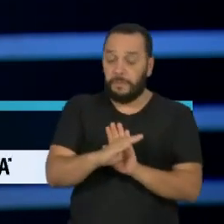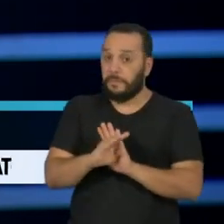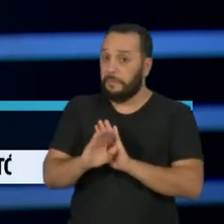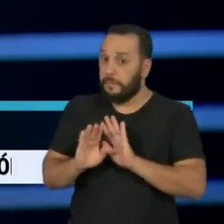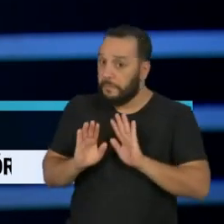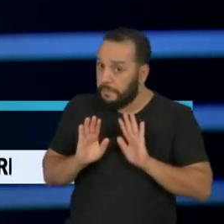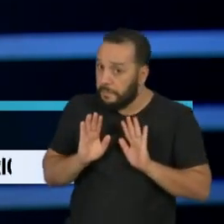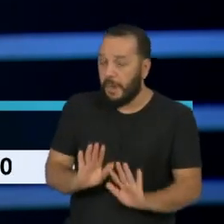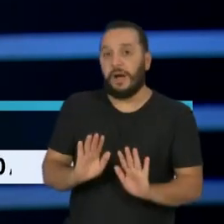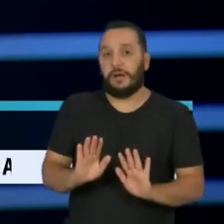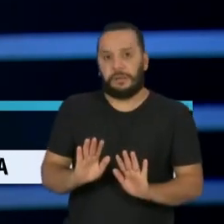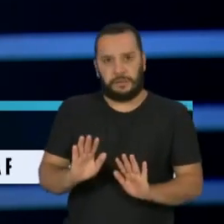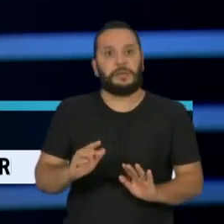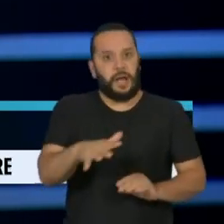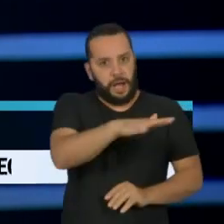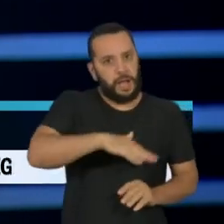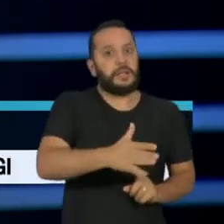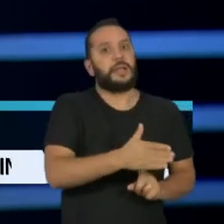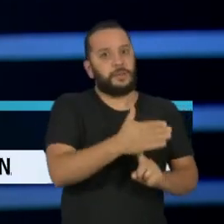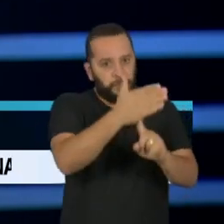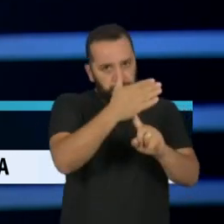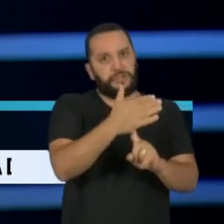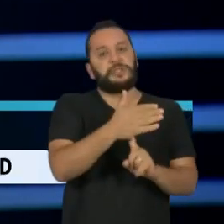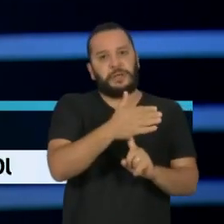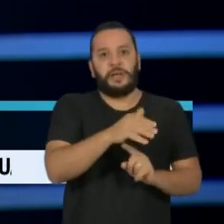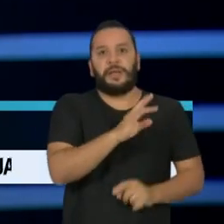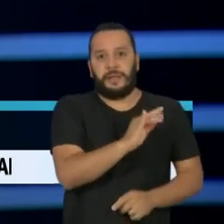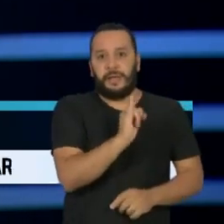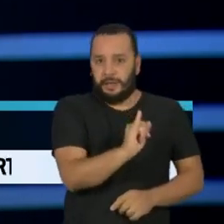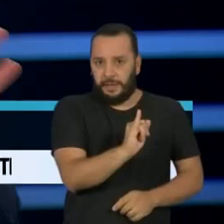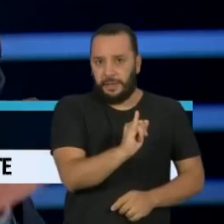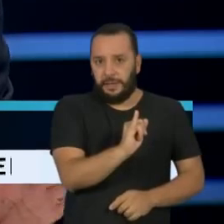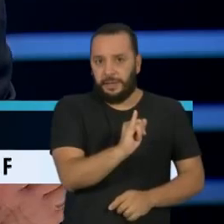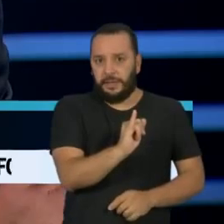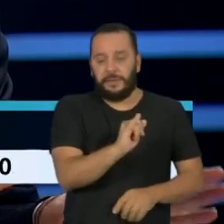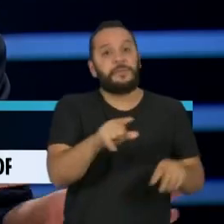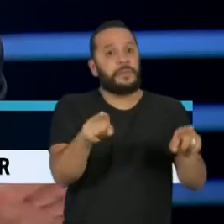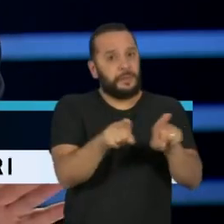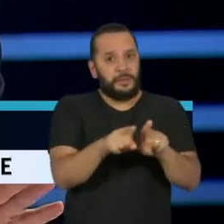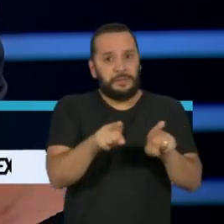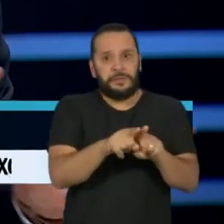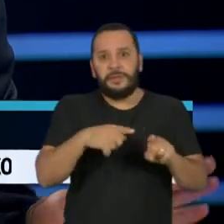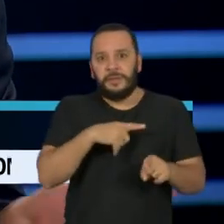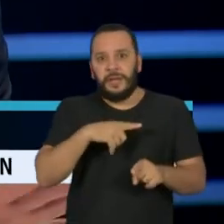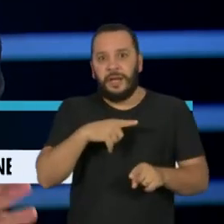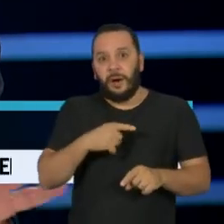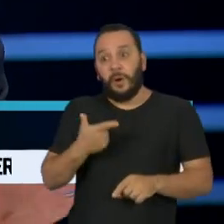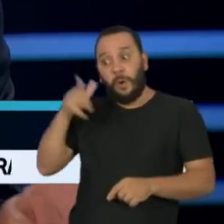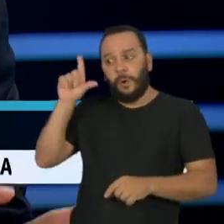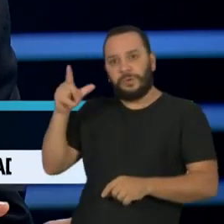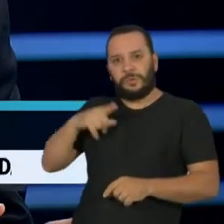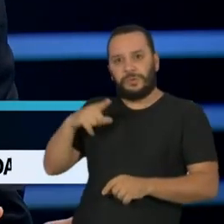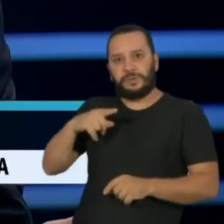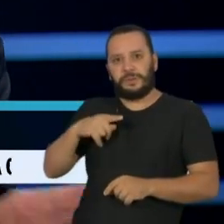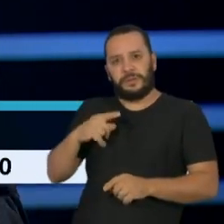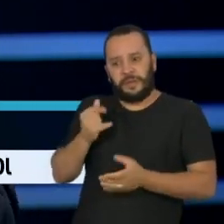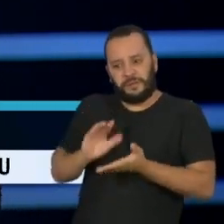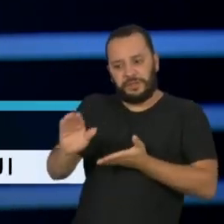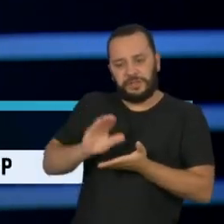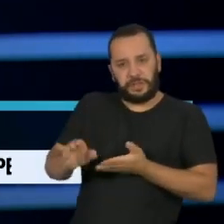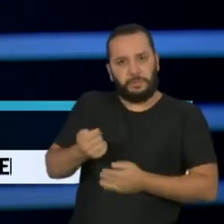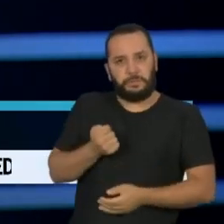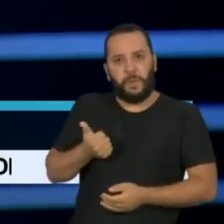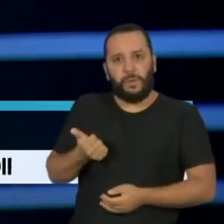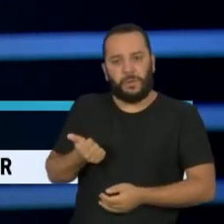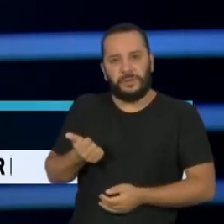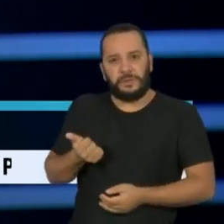cresce muito, área de tecnologia, de informação, etc. Você soma com aqueles que não que estão andando para trás, estão desinvestindo, ele dá